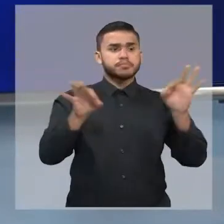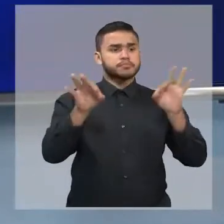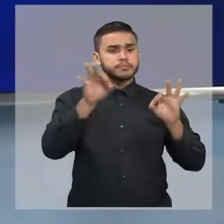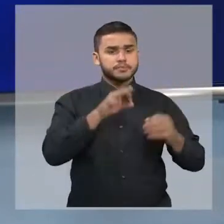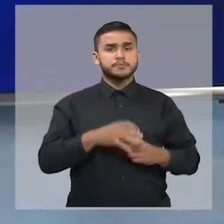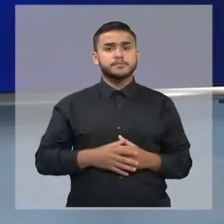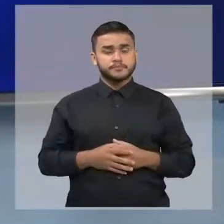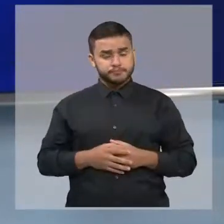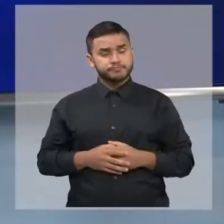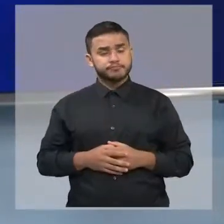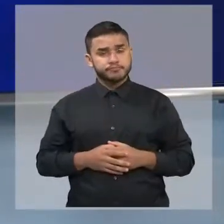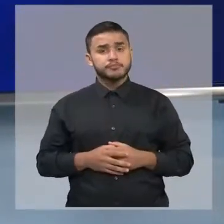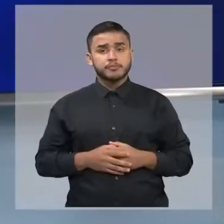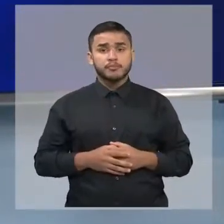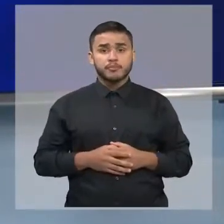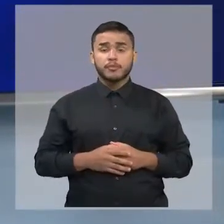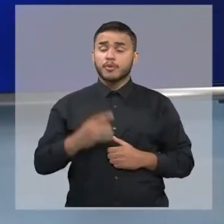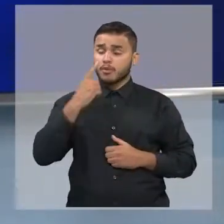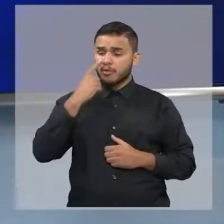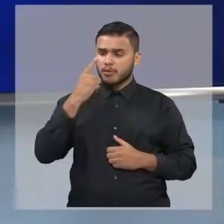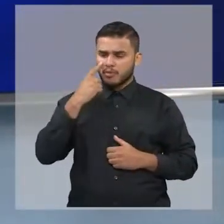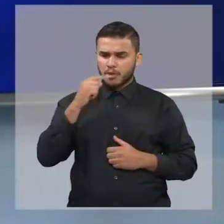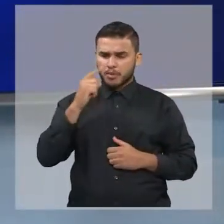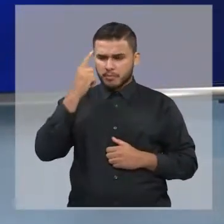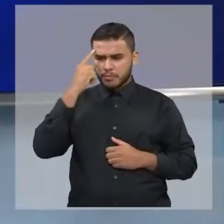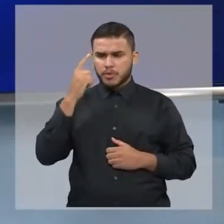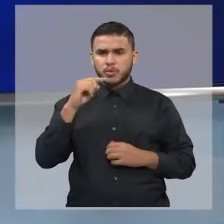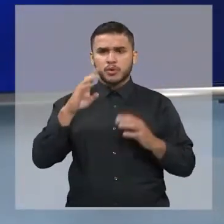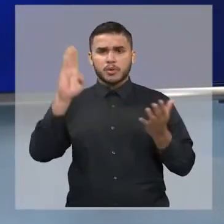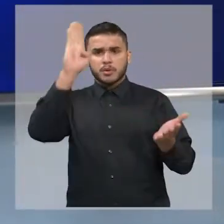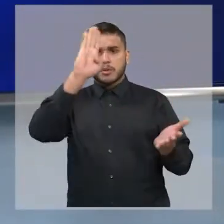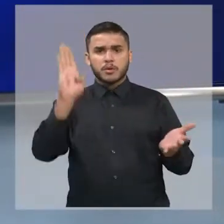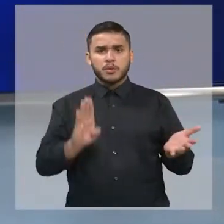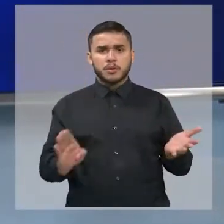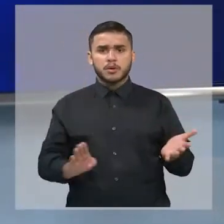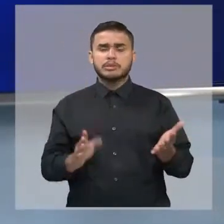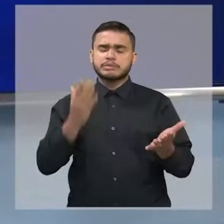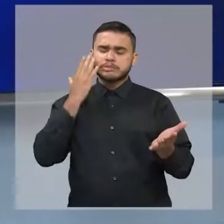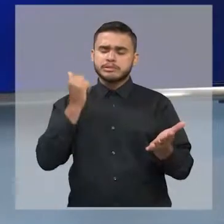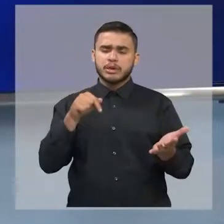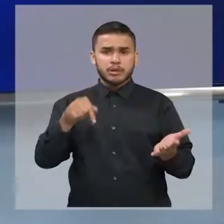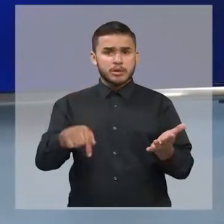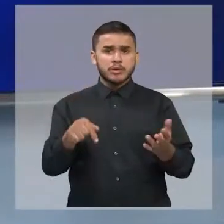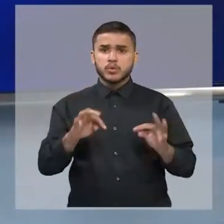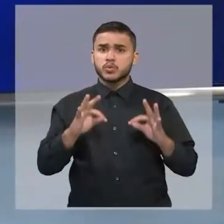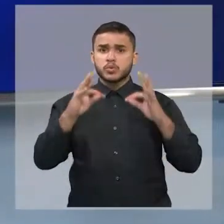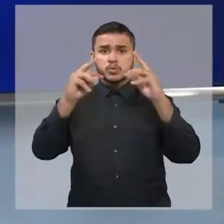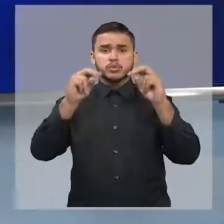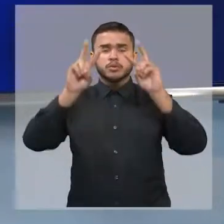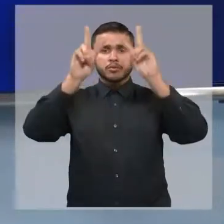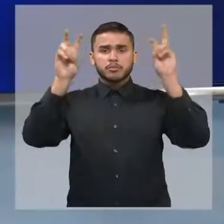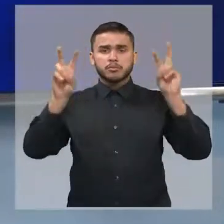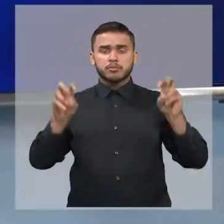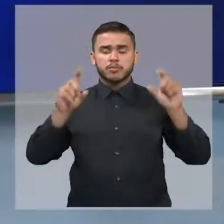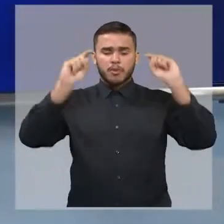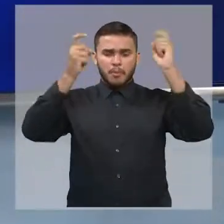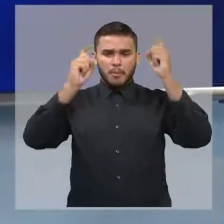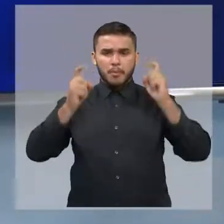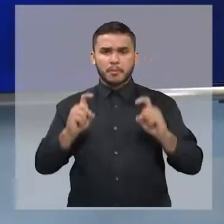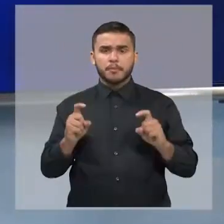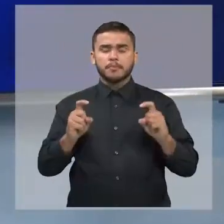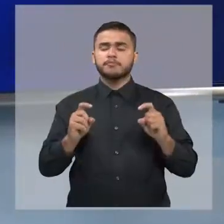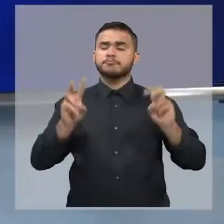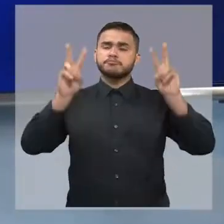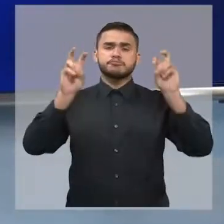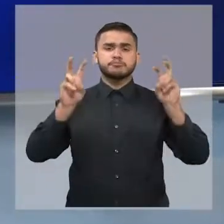Qualquer semelhança com o Brasil não é mera coincidência. É para discutirmos estas e outras questões que